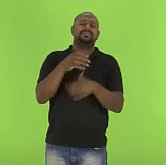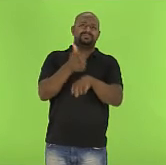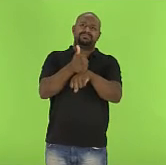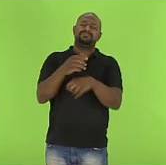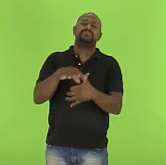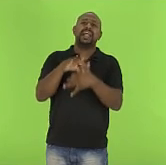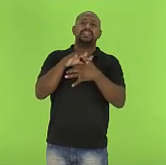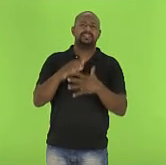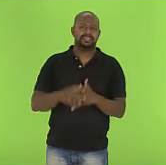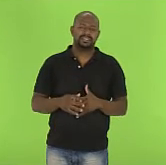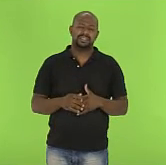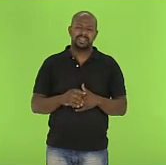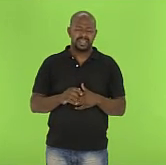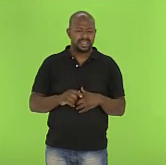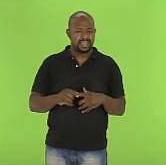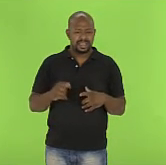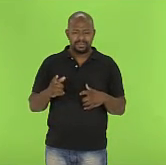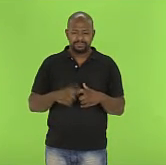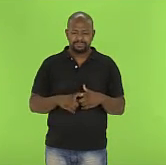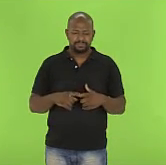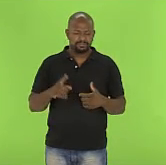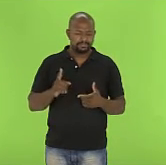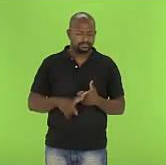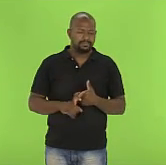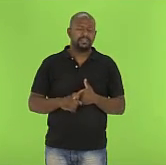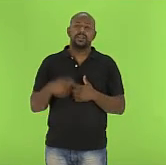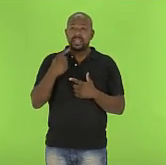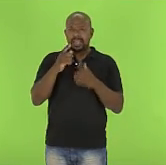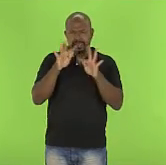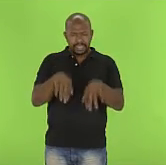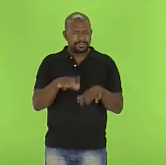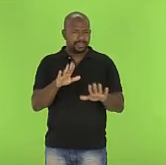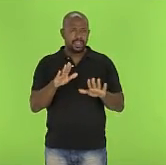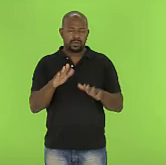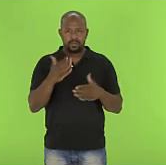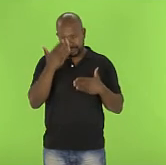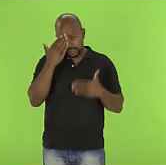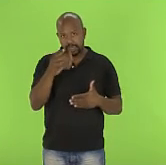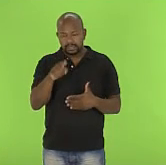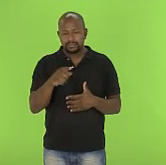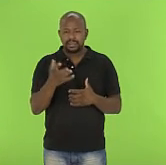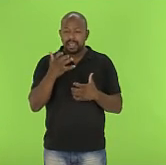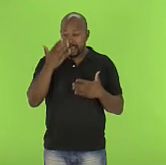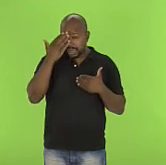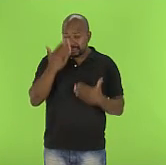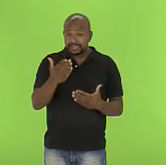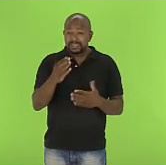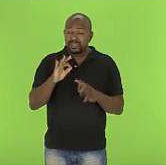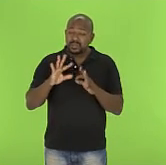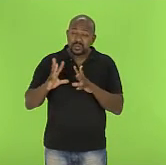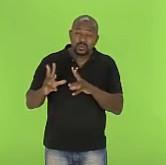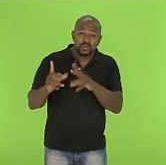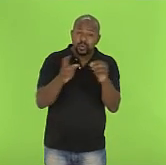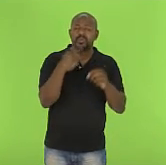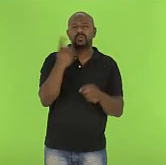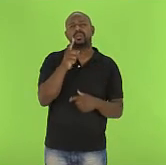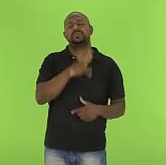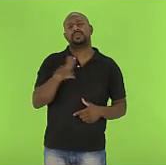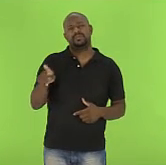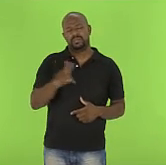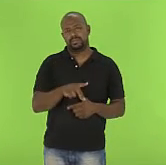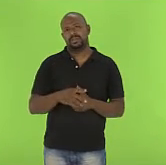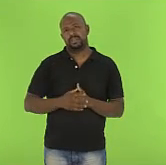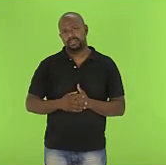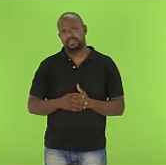grandes professores. Olha, a gente tem um agradecimento. Eu queria terminar com esse agradecimento. Eu quero agradecer a todos os